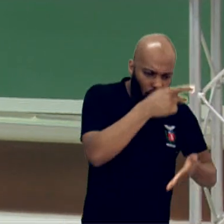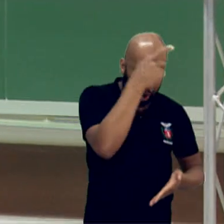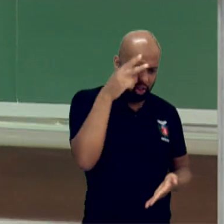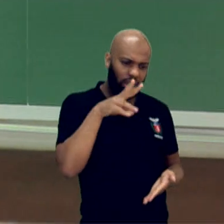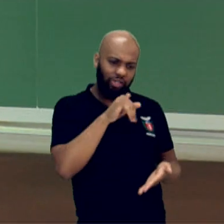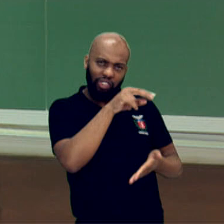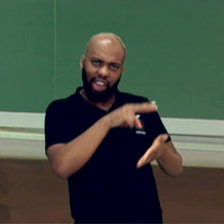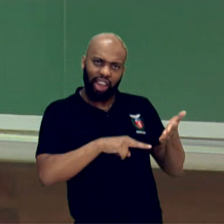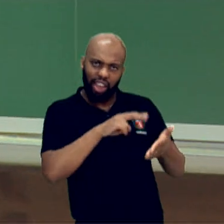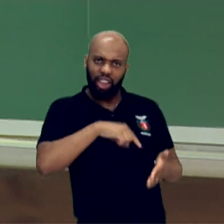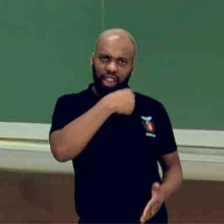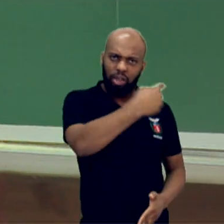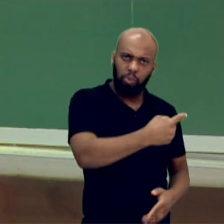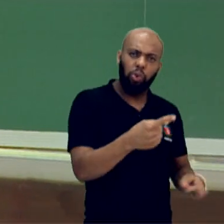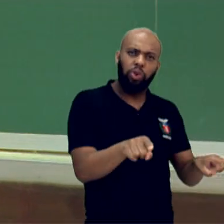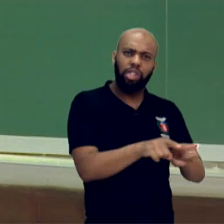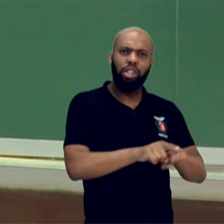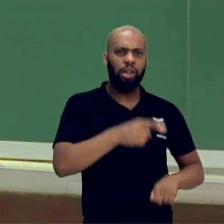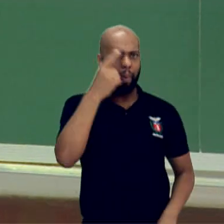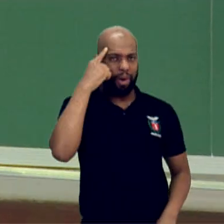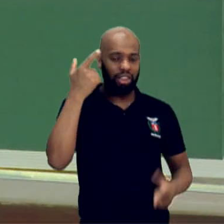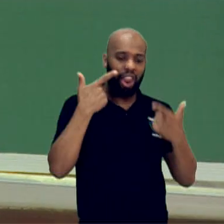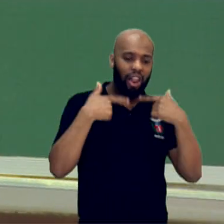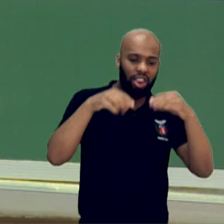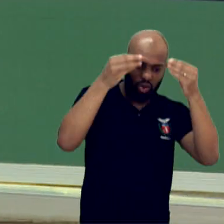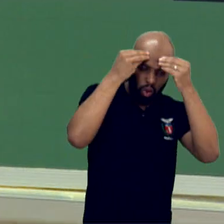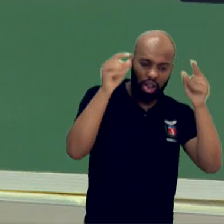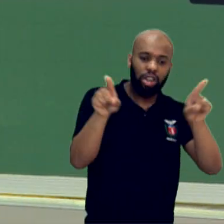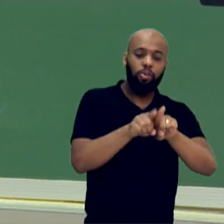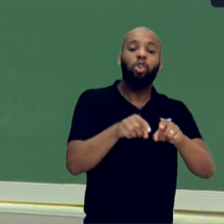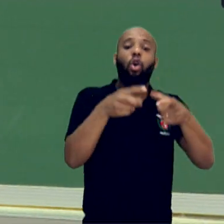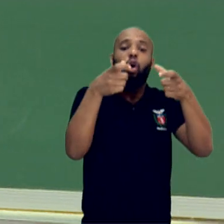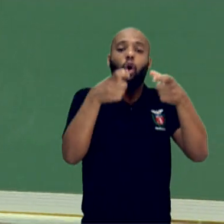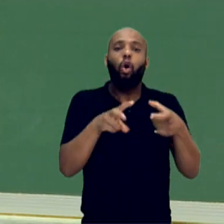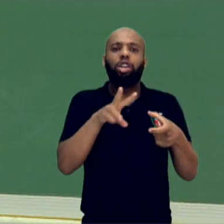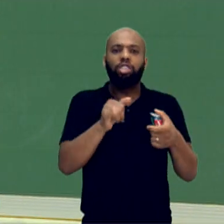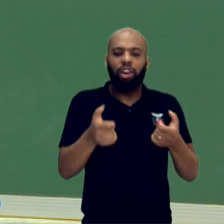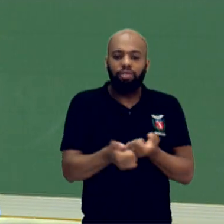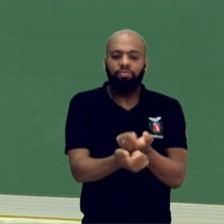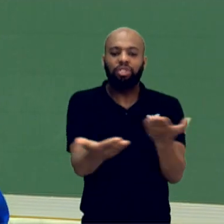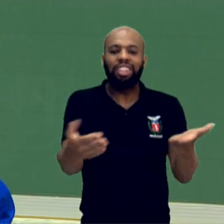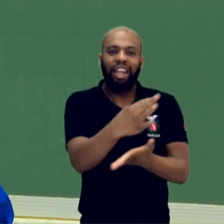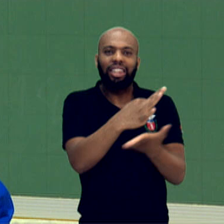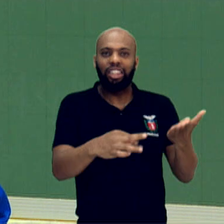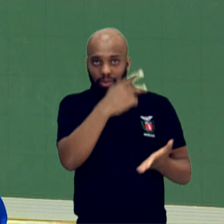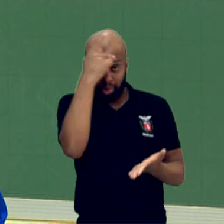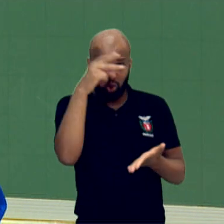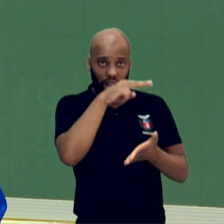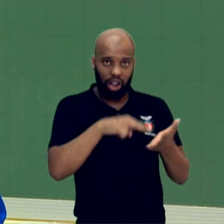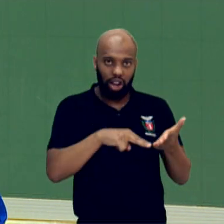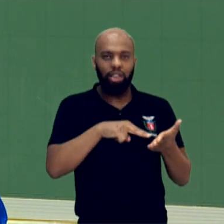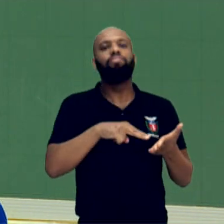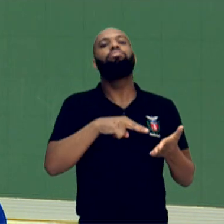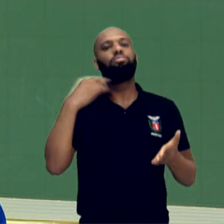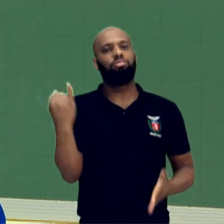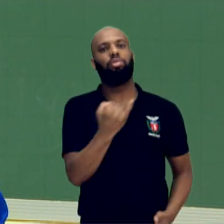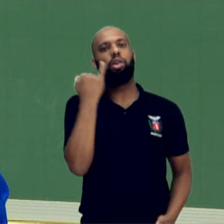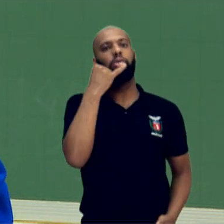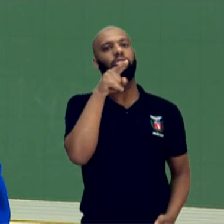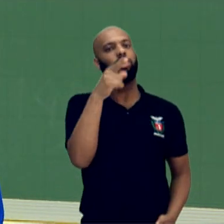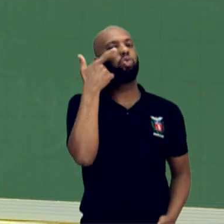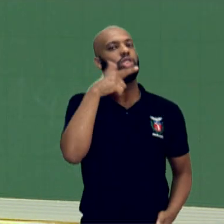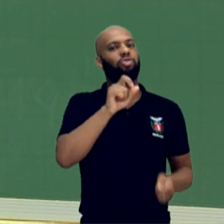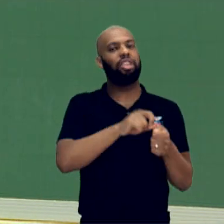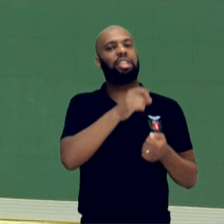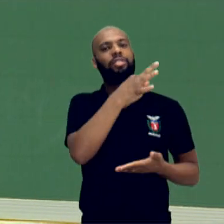na linguagem, pensar onde vai circular, é importante para você fazer um texto bem feito.